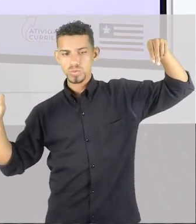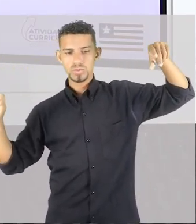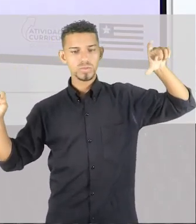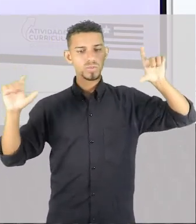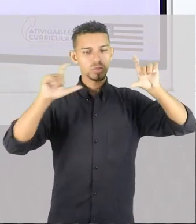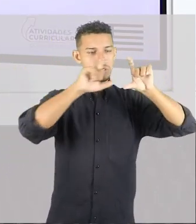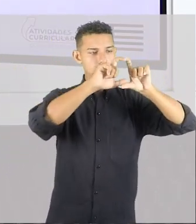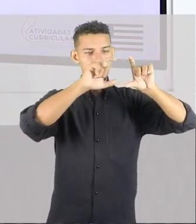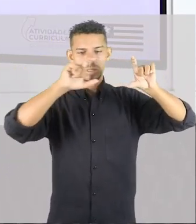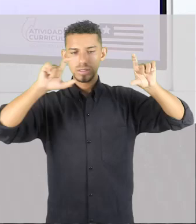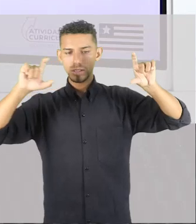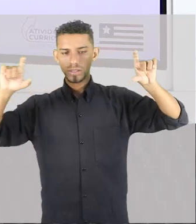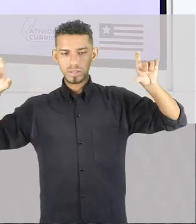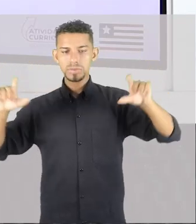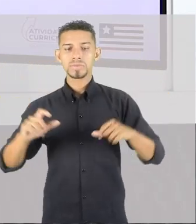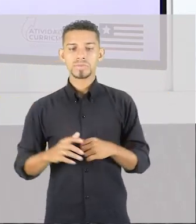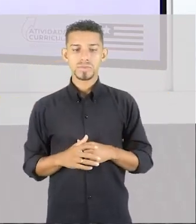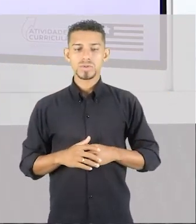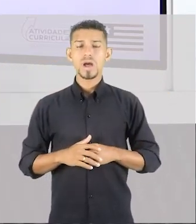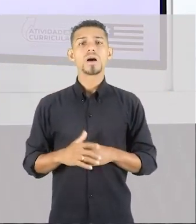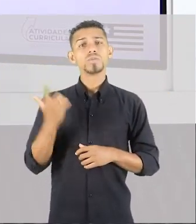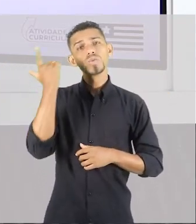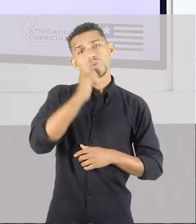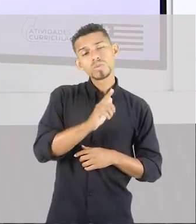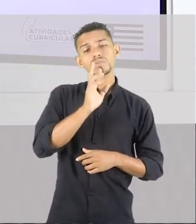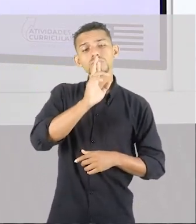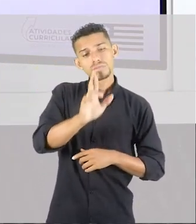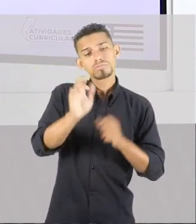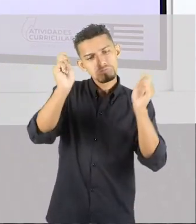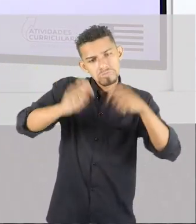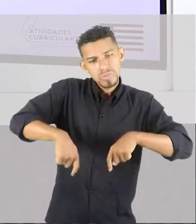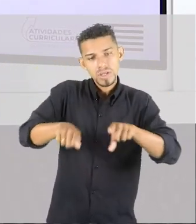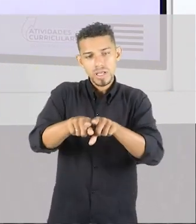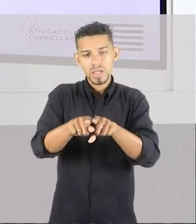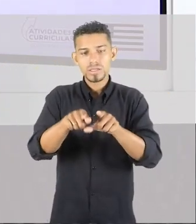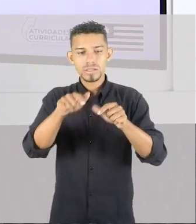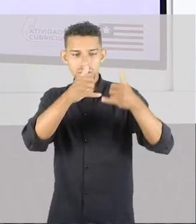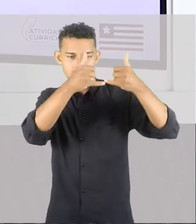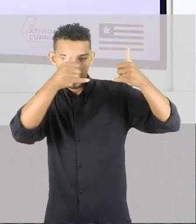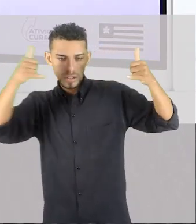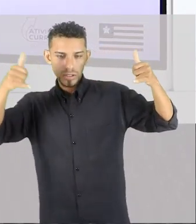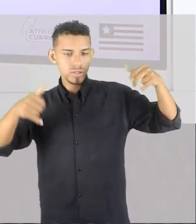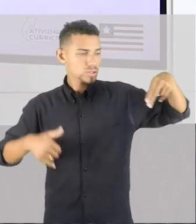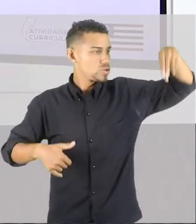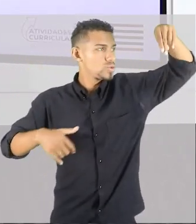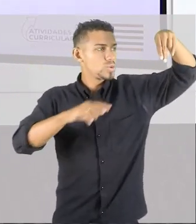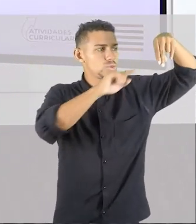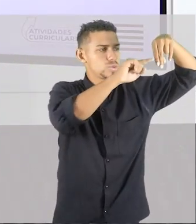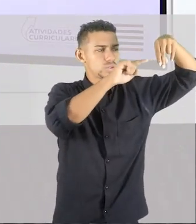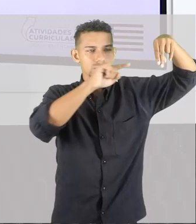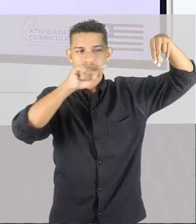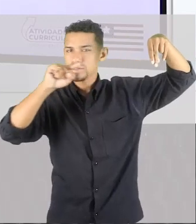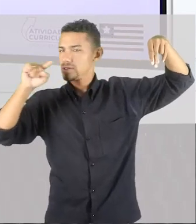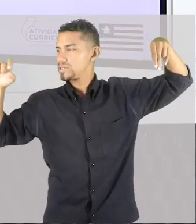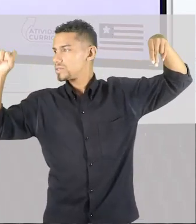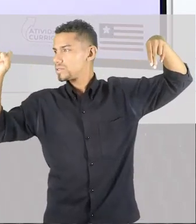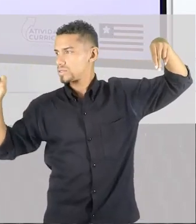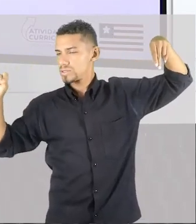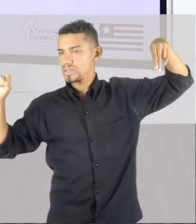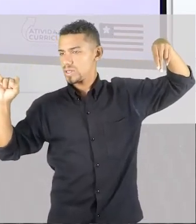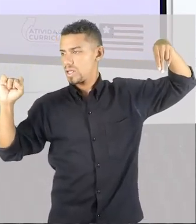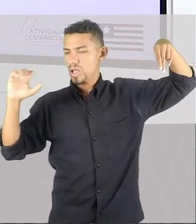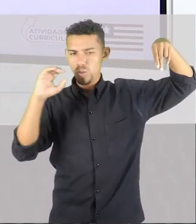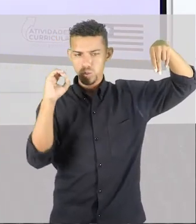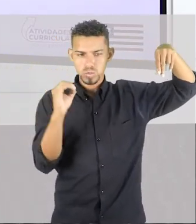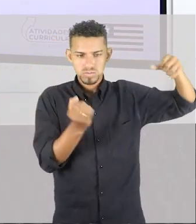aqui um polo sul de um ímã, só para justificar essas linhas de campo. E aí eu lancei essa carga. Quando